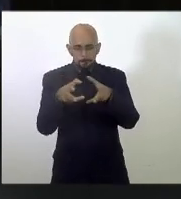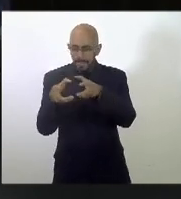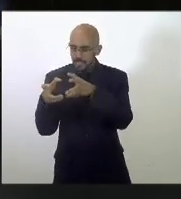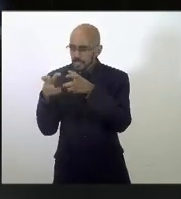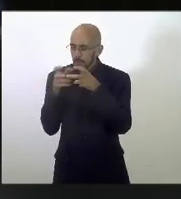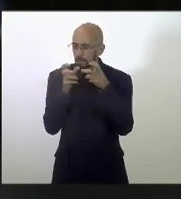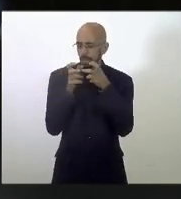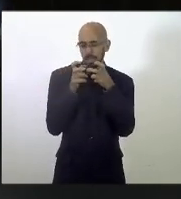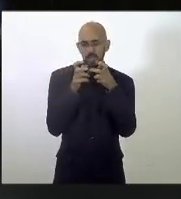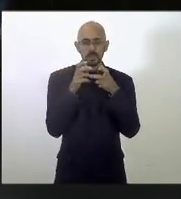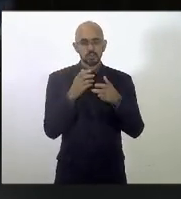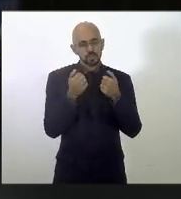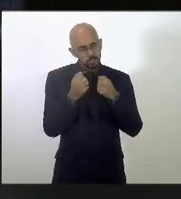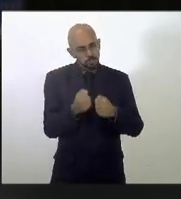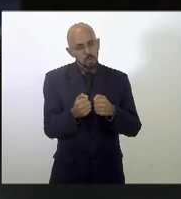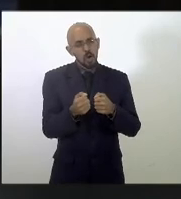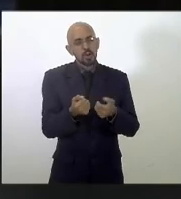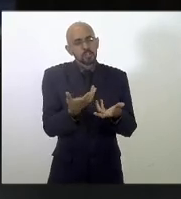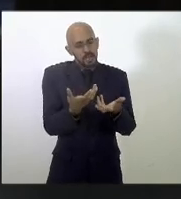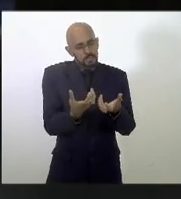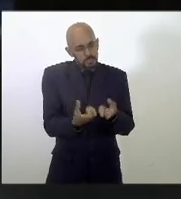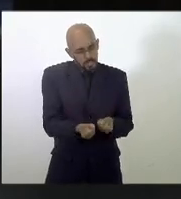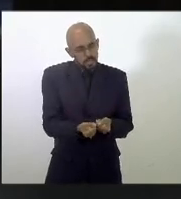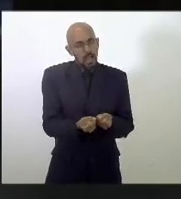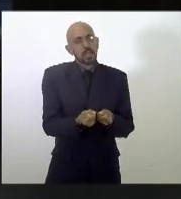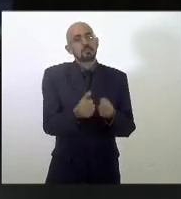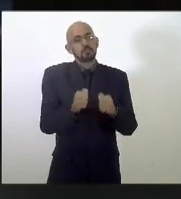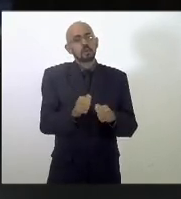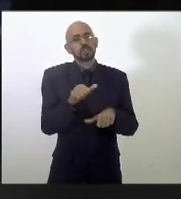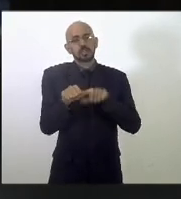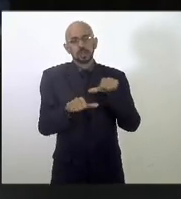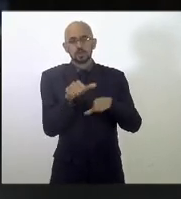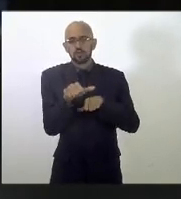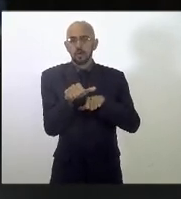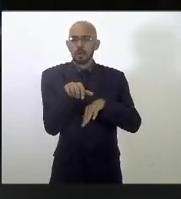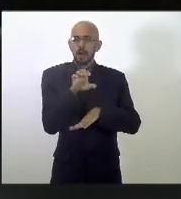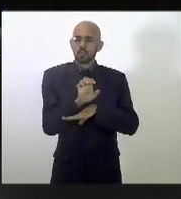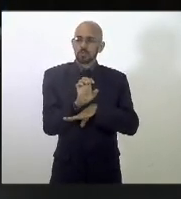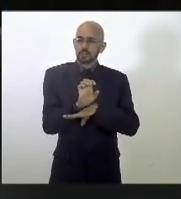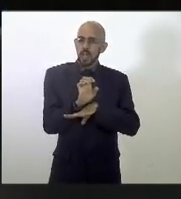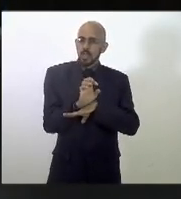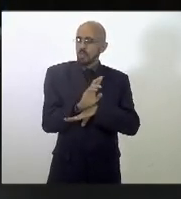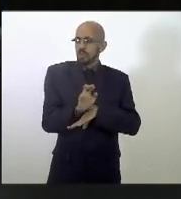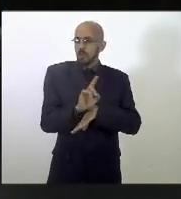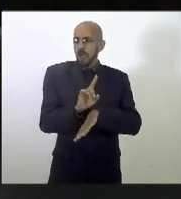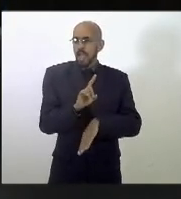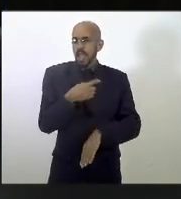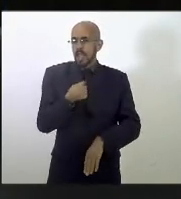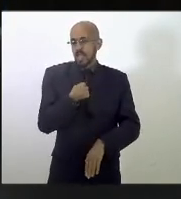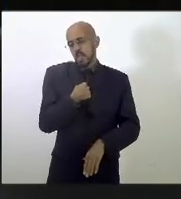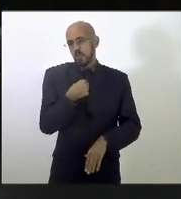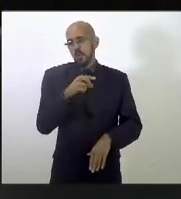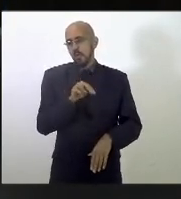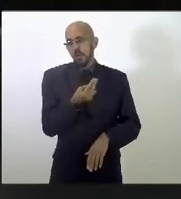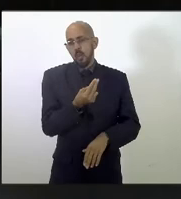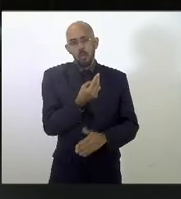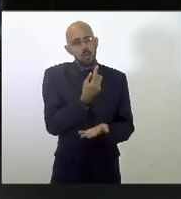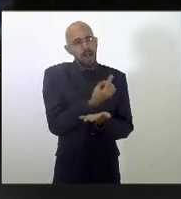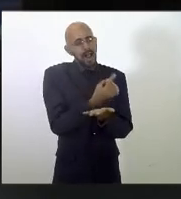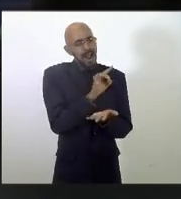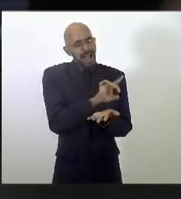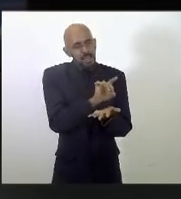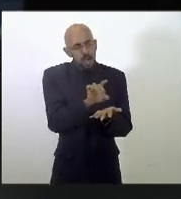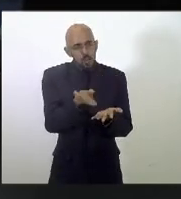abertos para que a gente possa transformar verdadeiramente esse Estado. Não serei eu, não será cada secretário